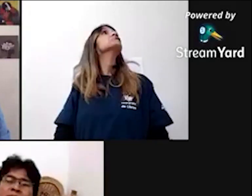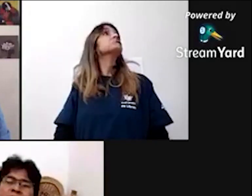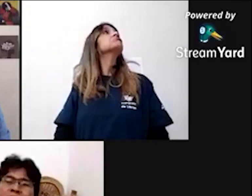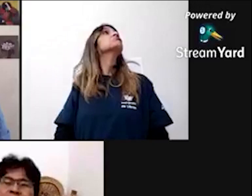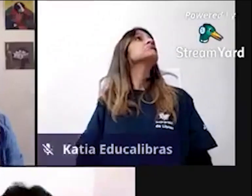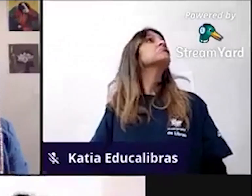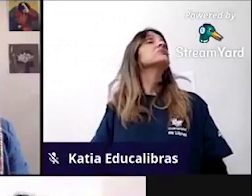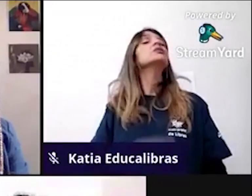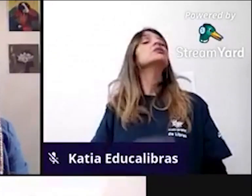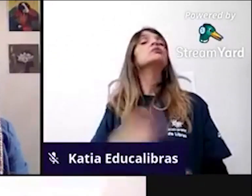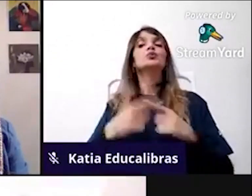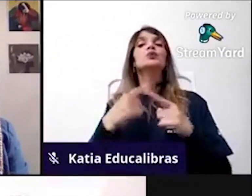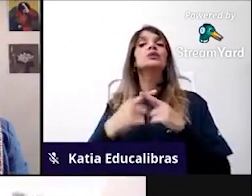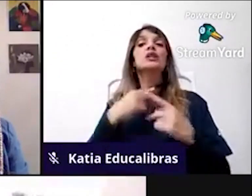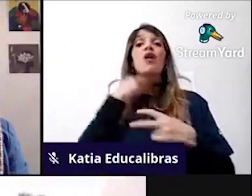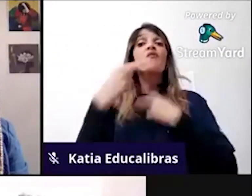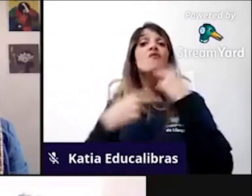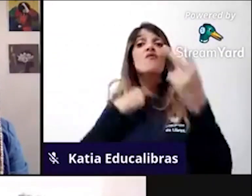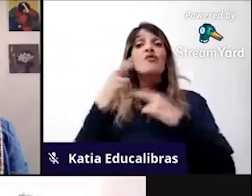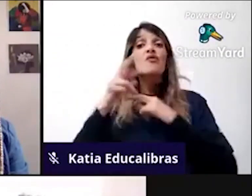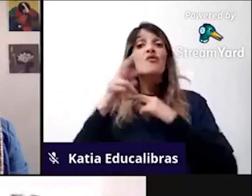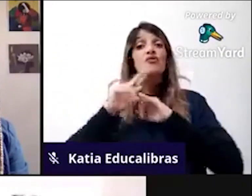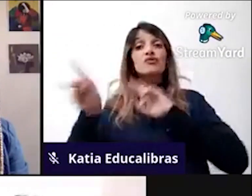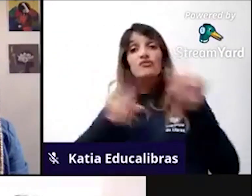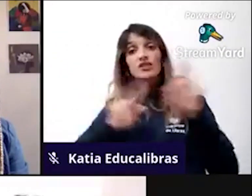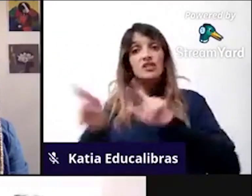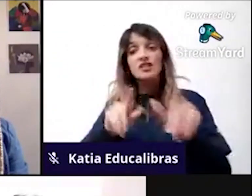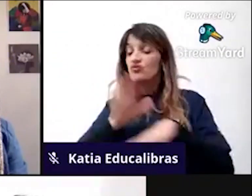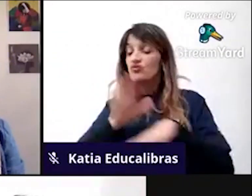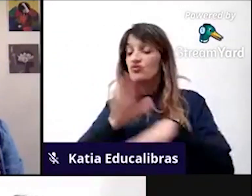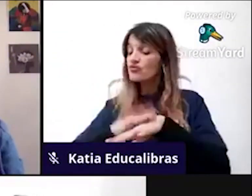vozes, de fato, se fazem ouvir.